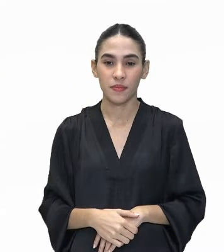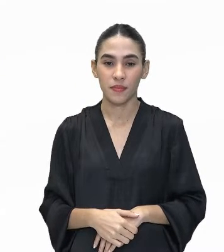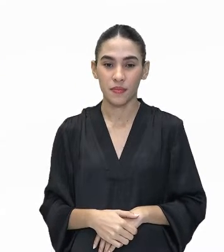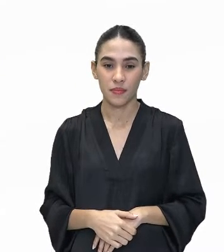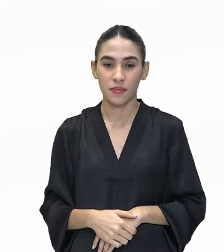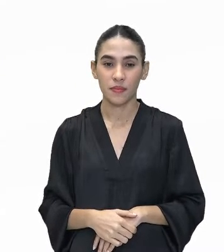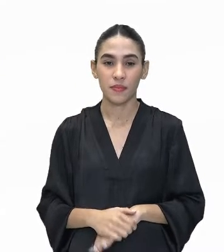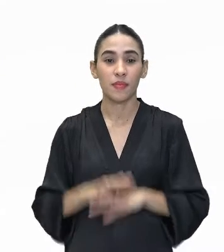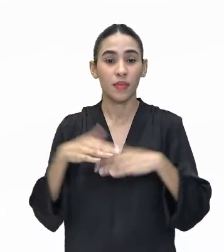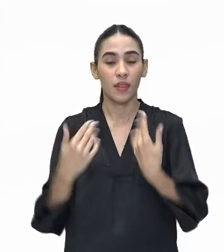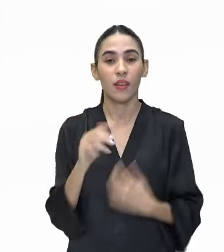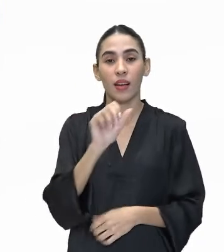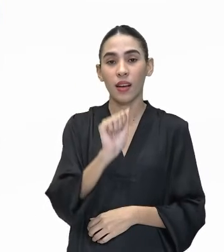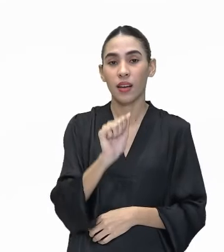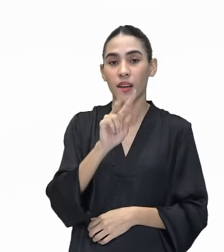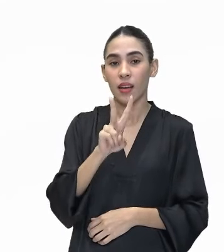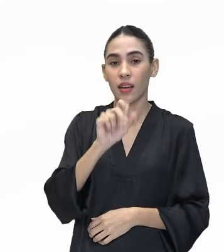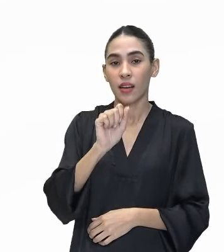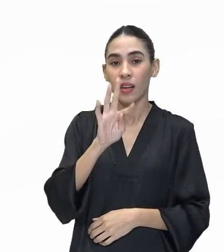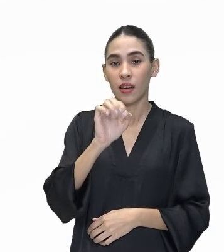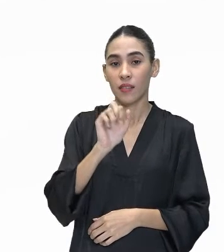Então, Avatar,